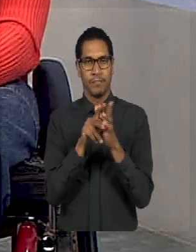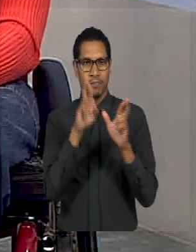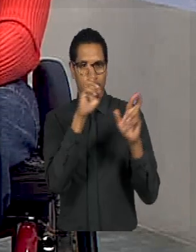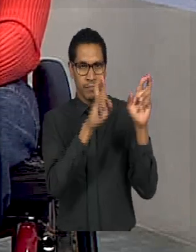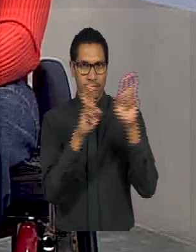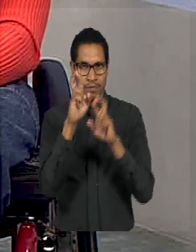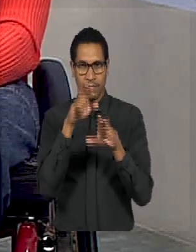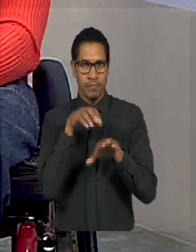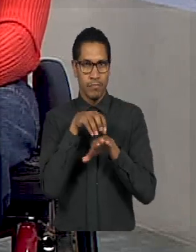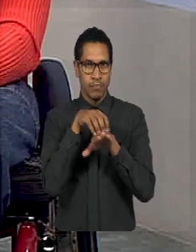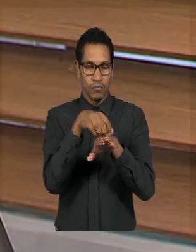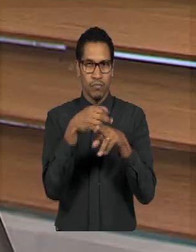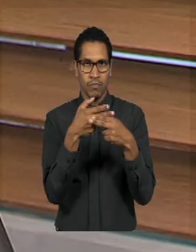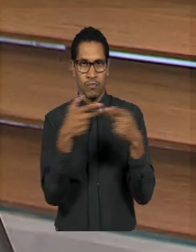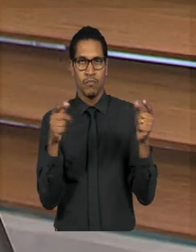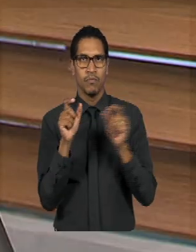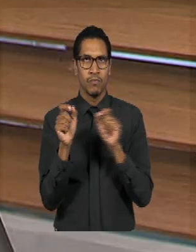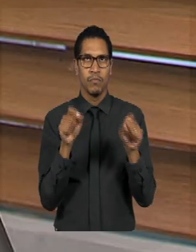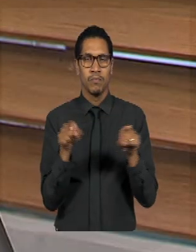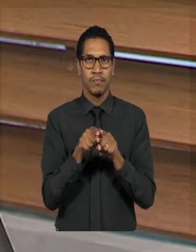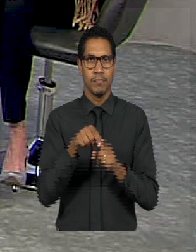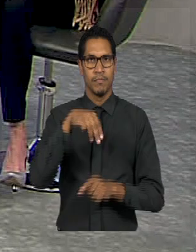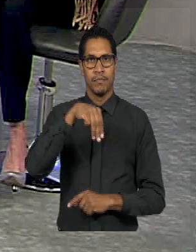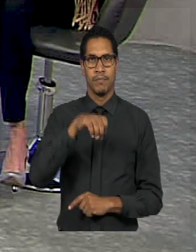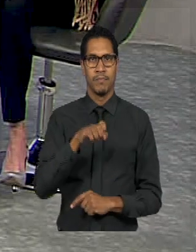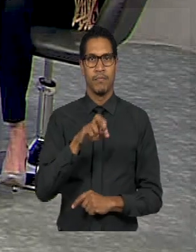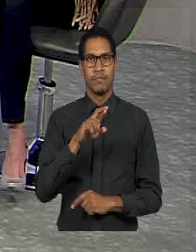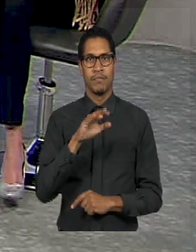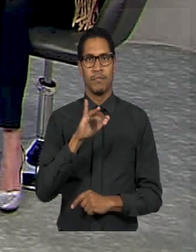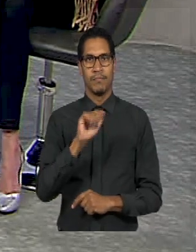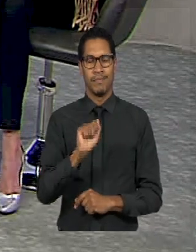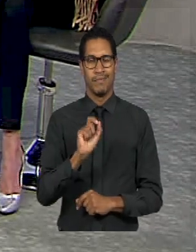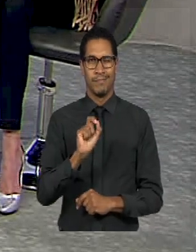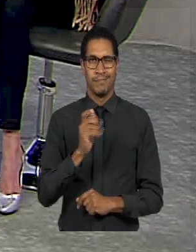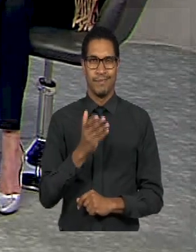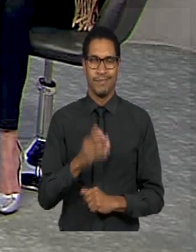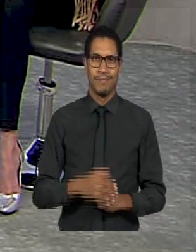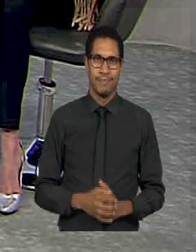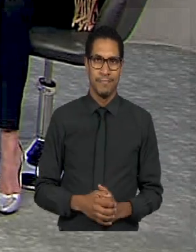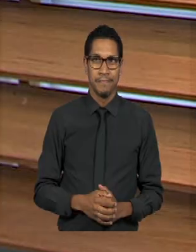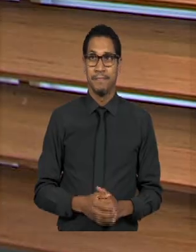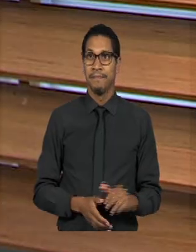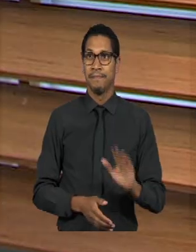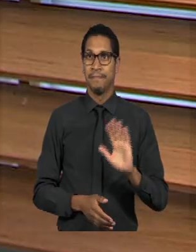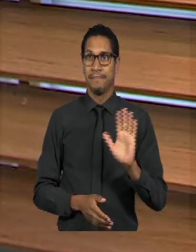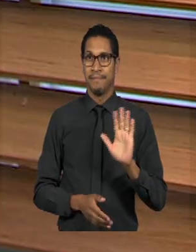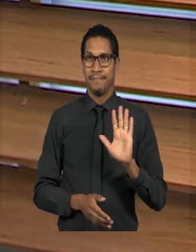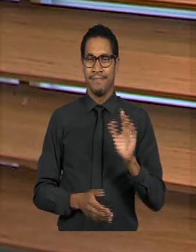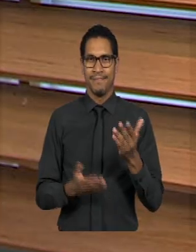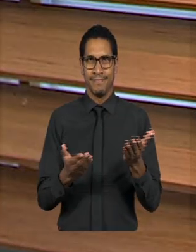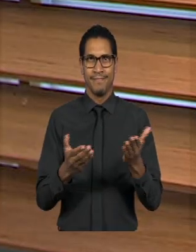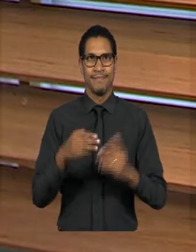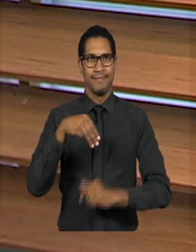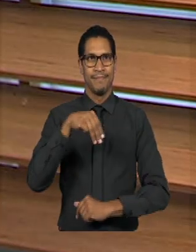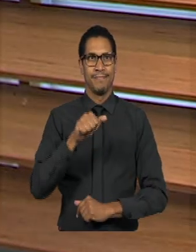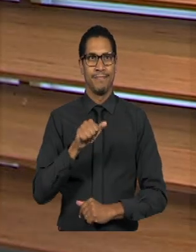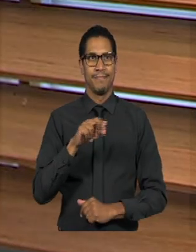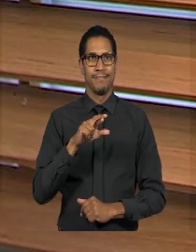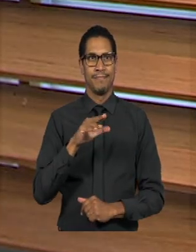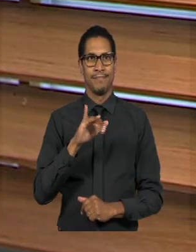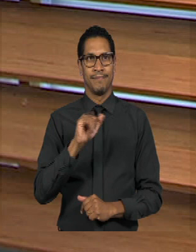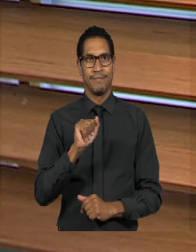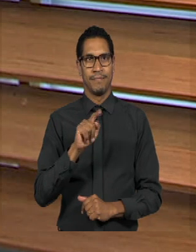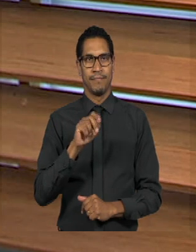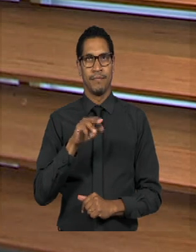Observatório Nacional de Segurança Viária, Mércia Gomes. Olá, eu sou a Mércia Gomes, estou vestida